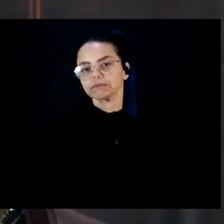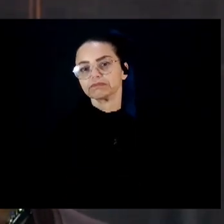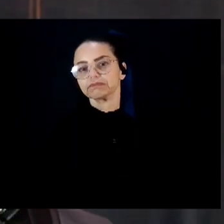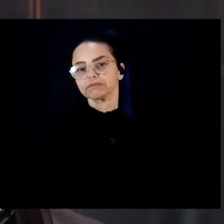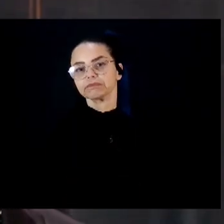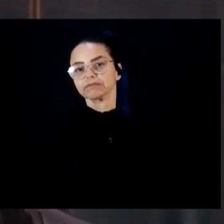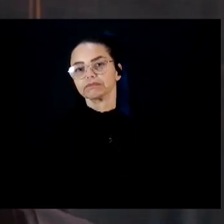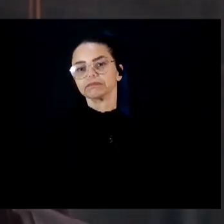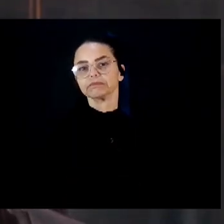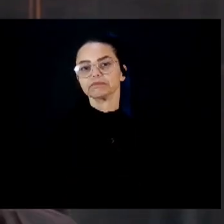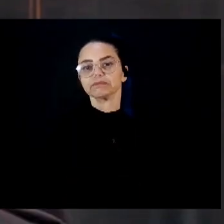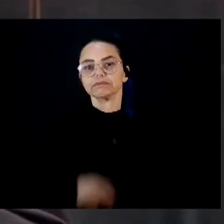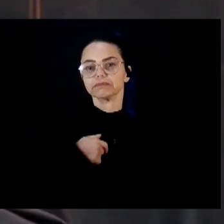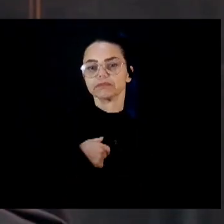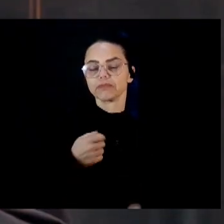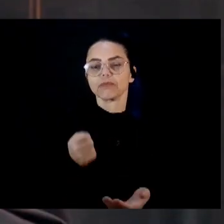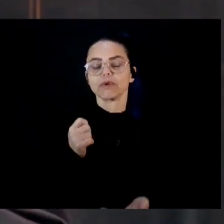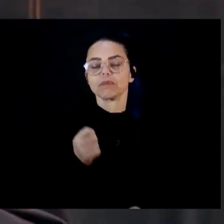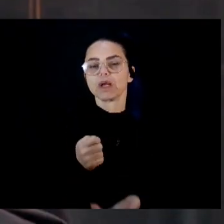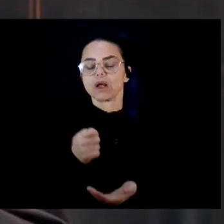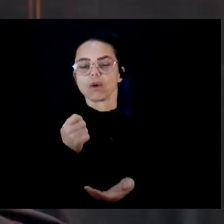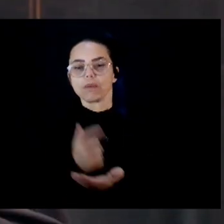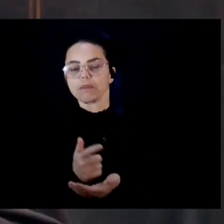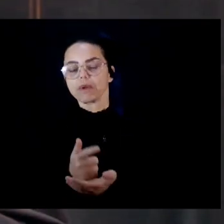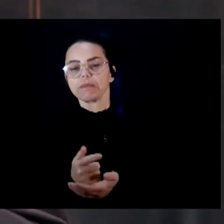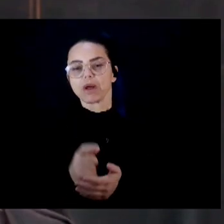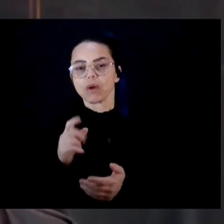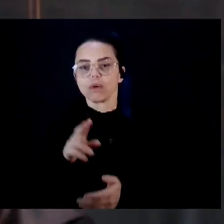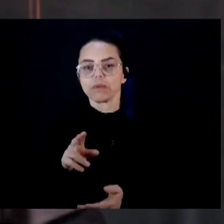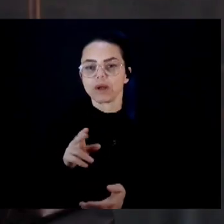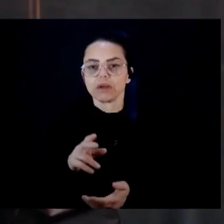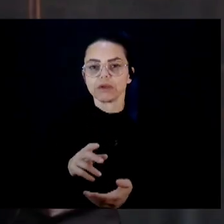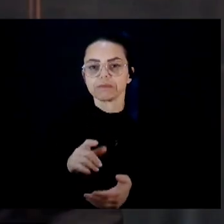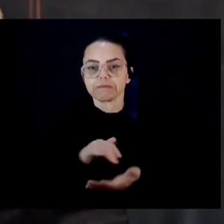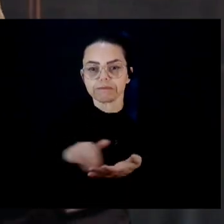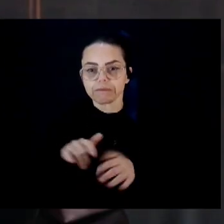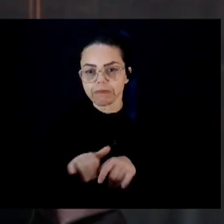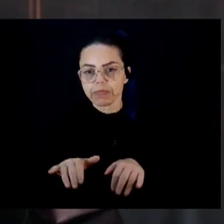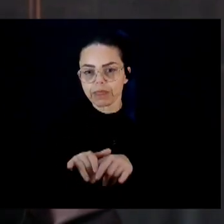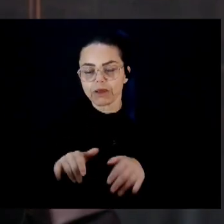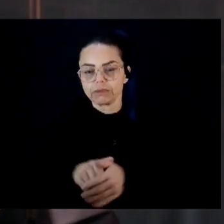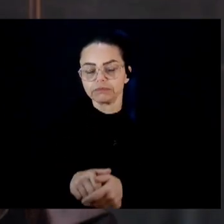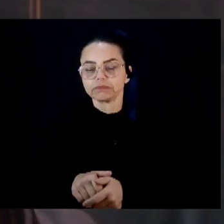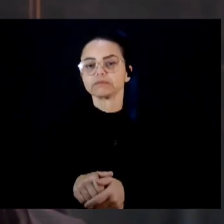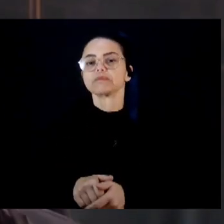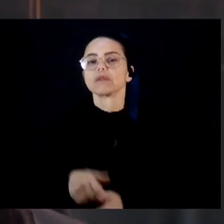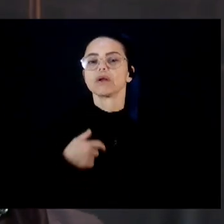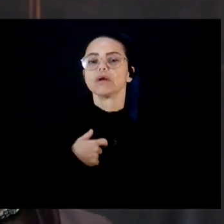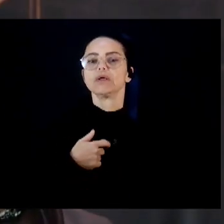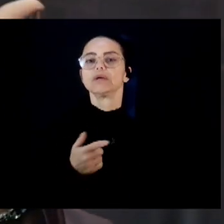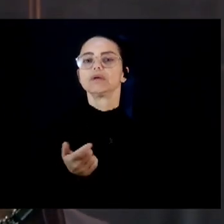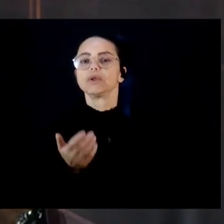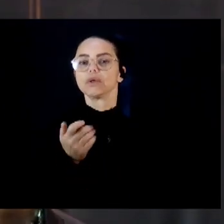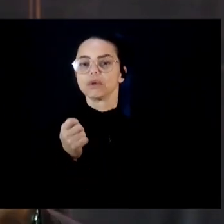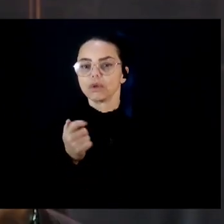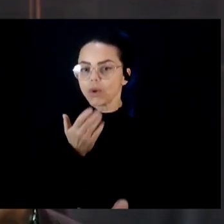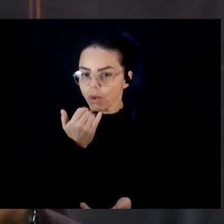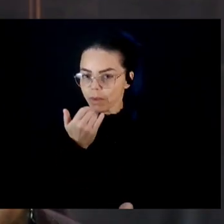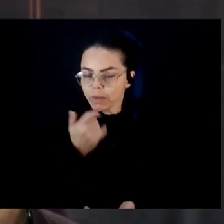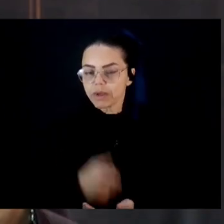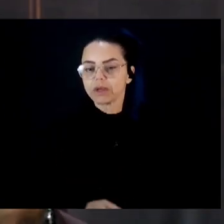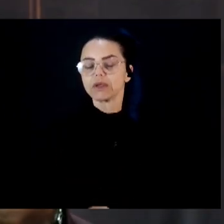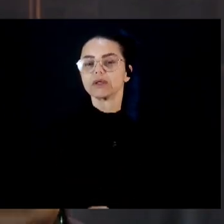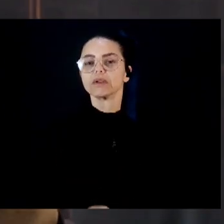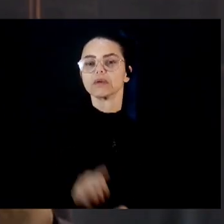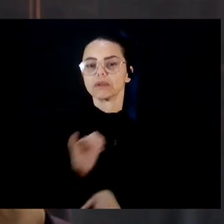condicionar, não é um alimento mesmo ali no escritório. Então a gente usa como estratégias de atingir a meta de proteína,